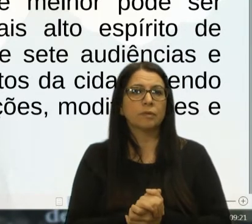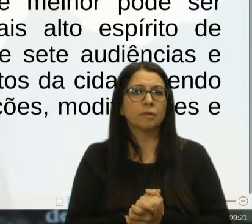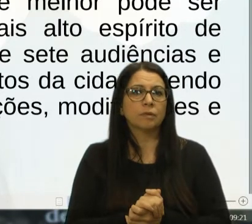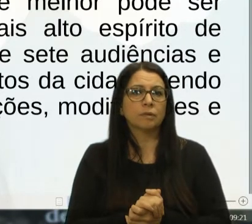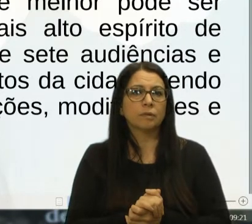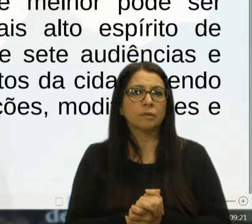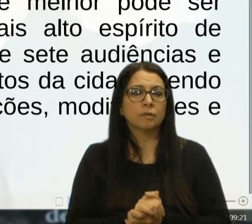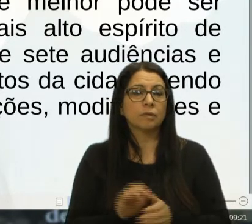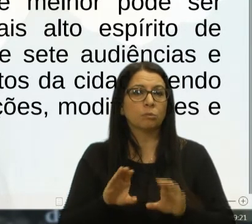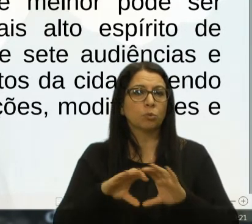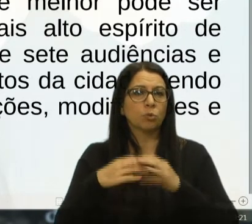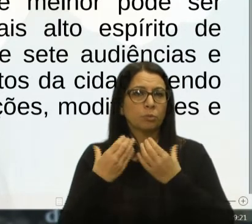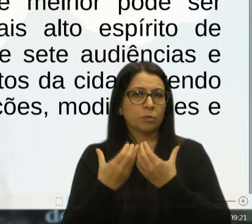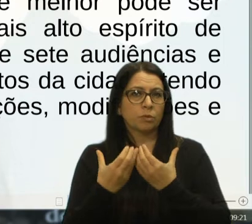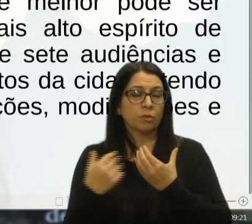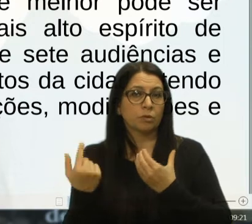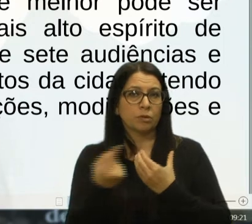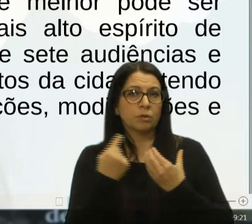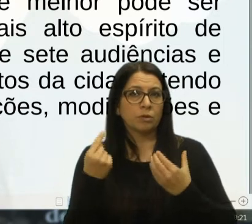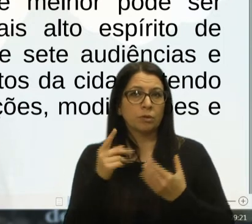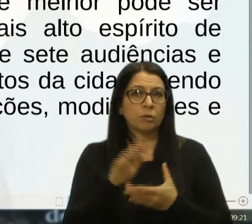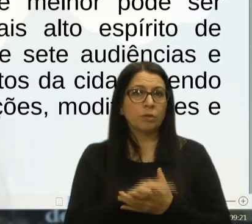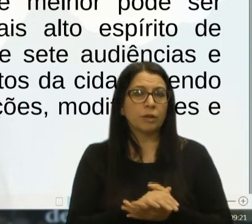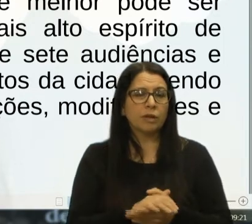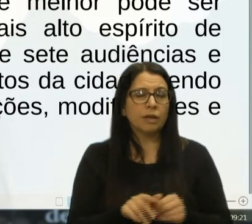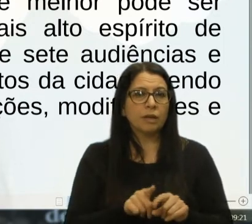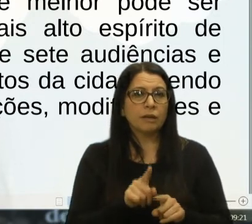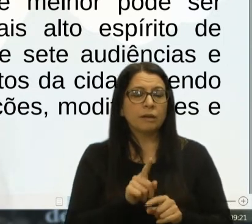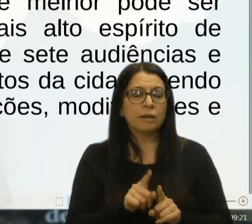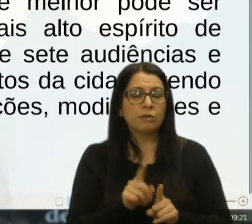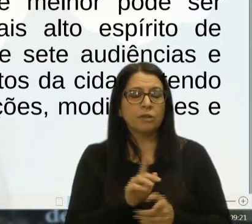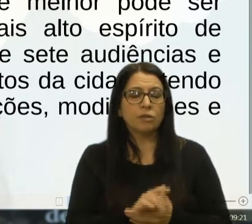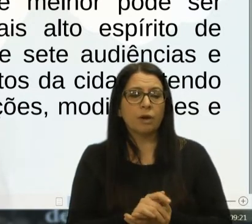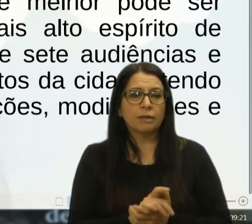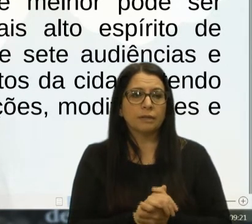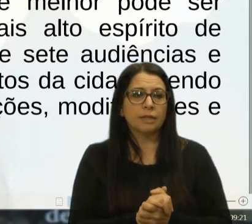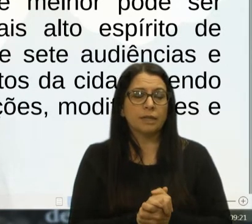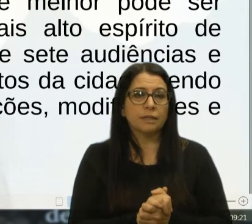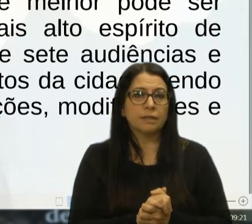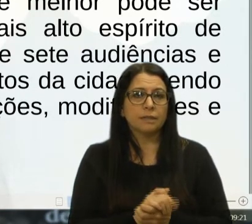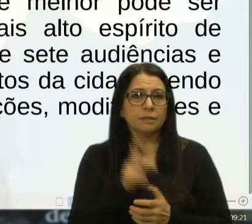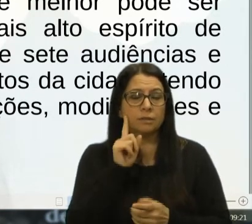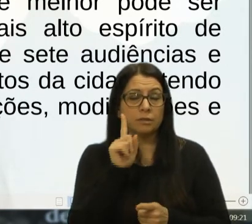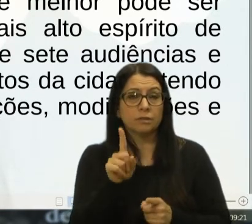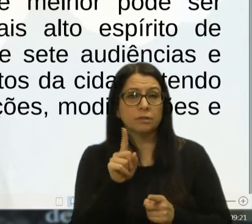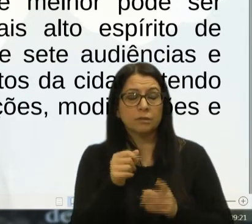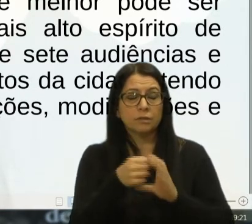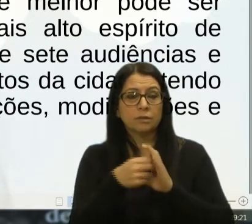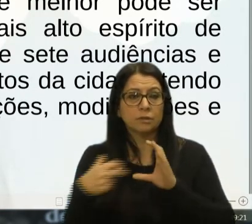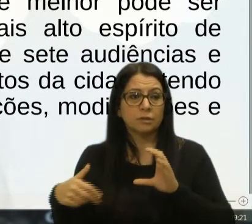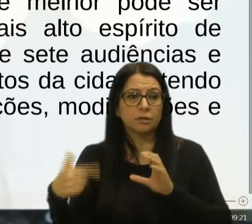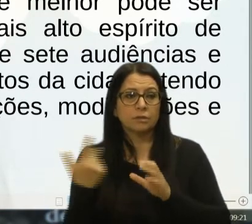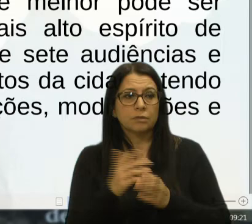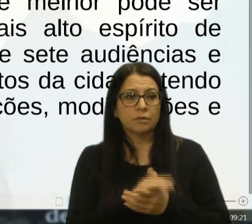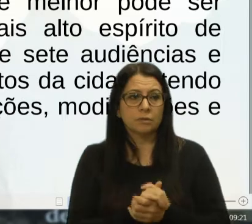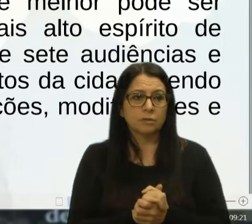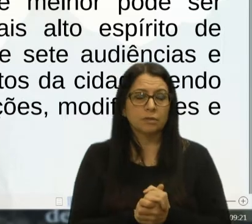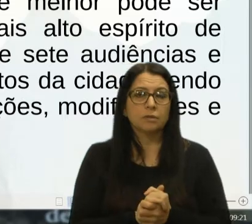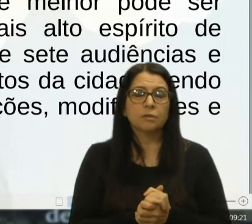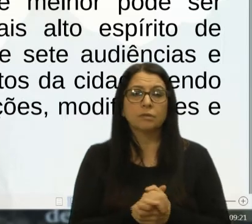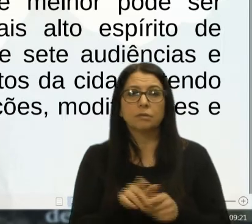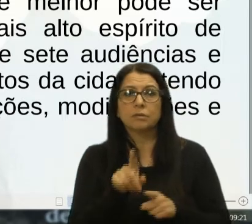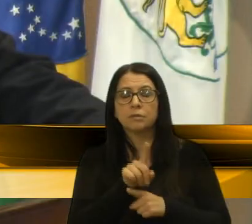pela comunidade, pelos senhores vereadores e pelas entidades, né, deixando bem caracterizado